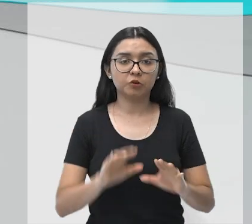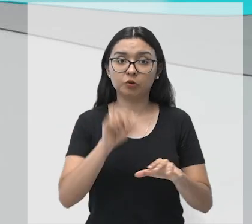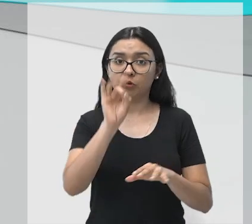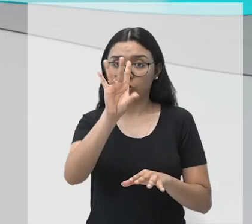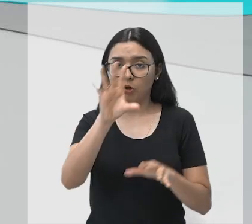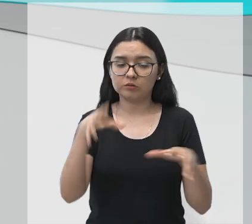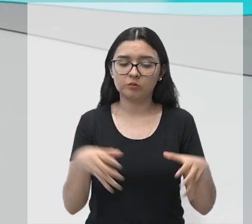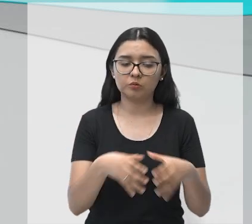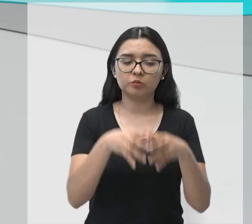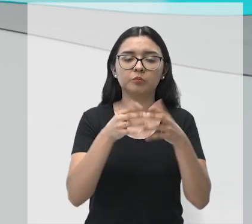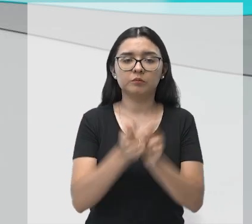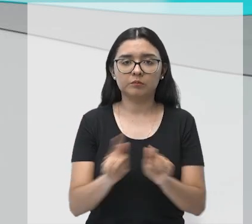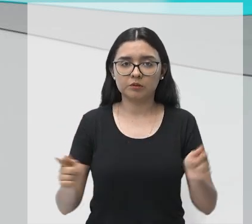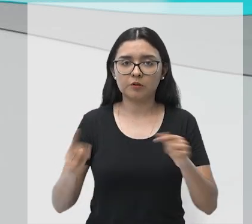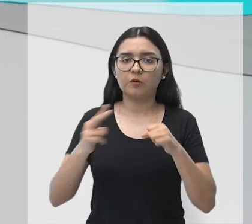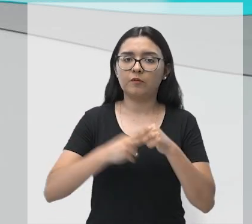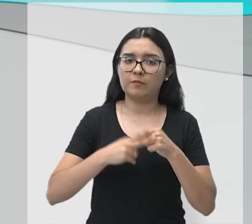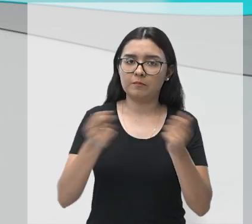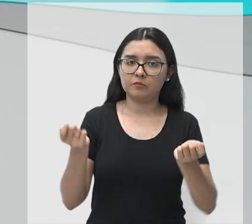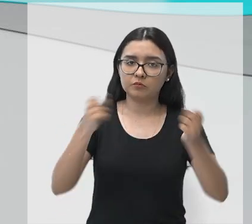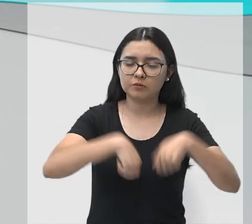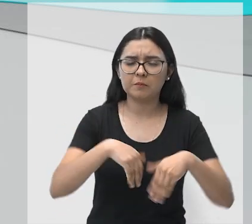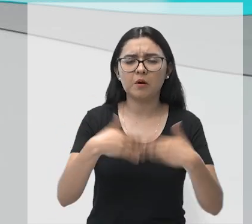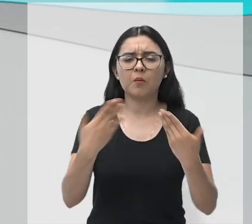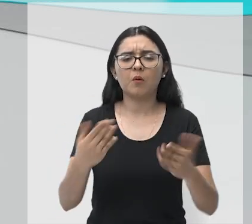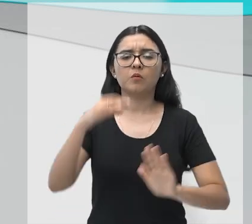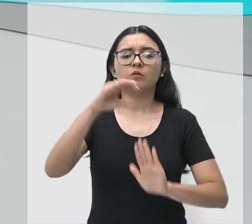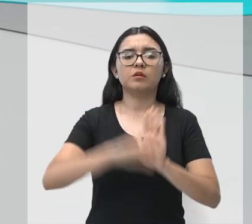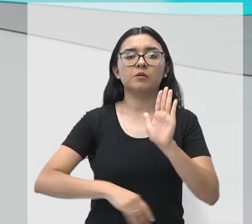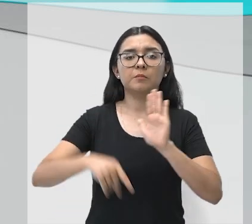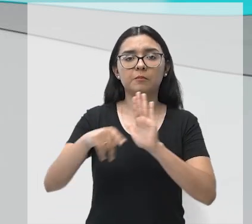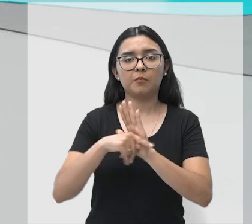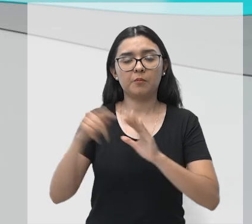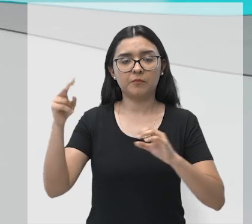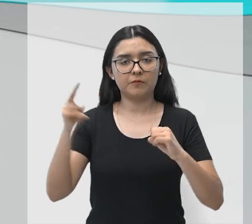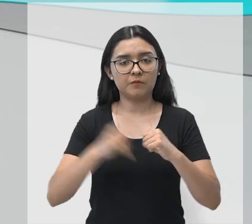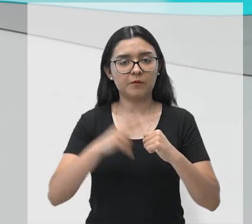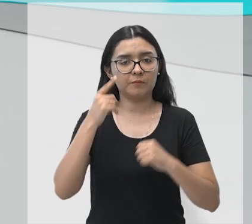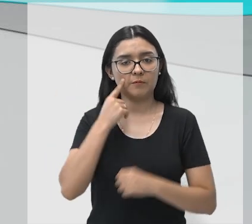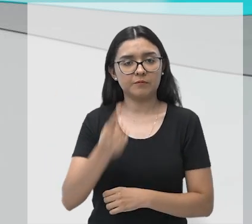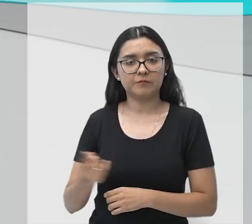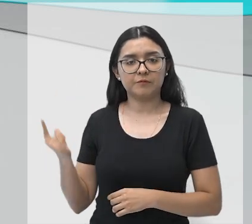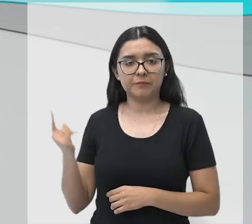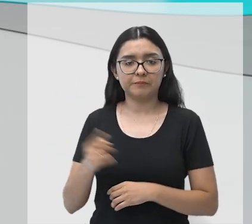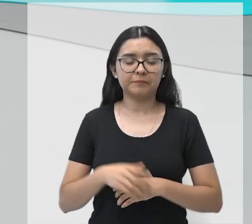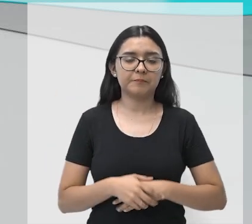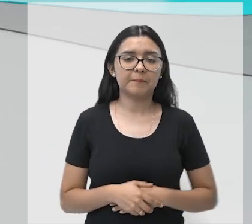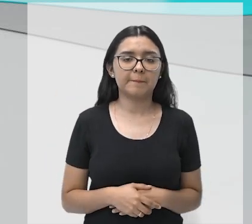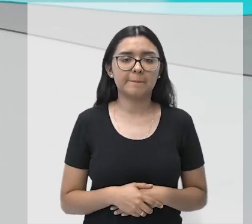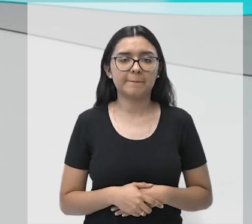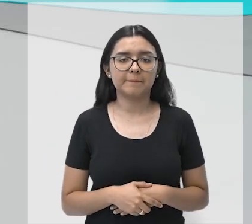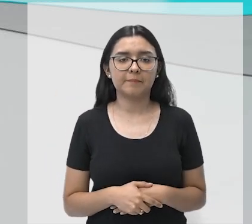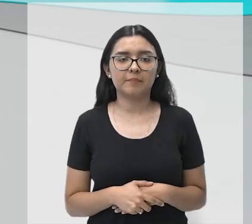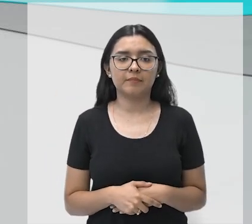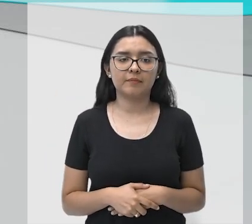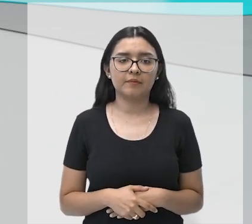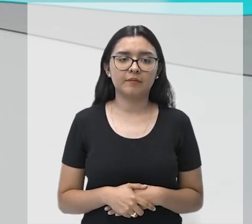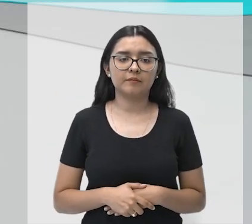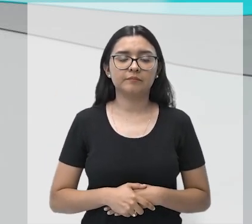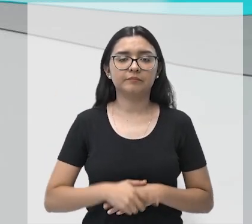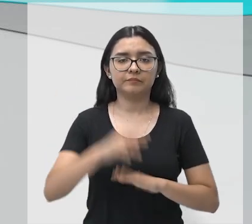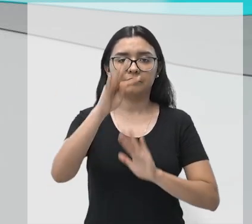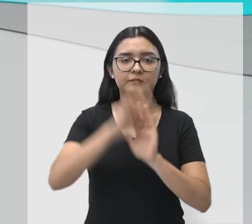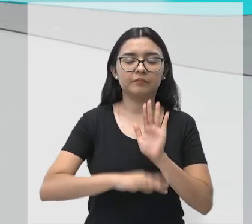classe gramatical consegue fazer isso. Mas qual é a definição de verbo? Vamos dar uma olhadinha? Olha só. A definição de verbo é essa aqui, ó.